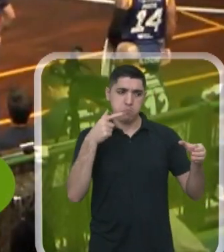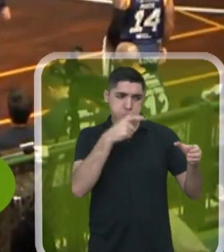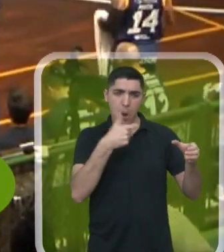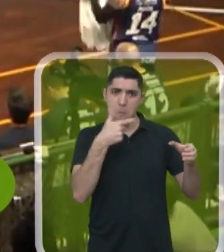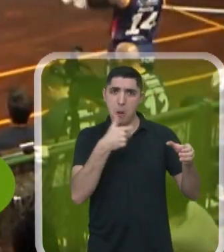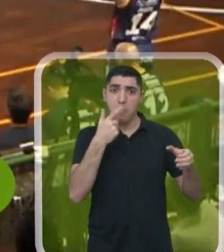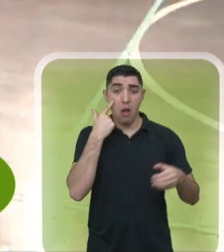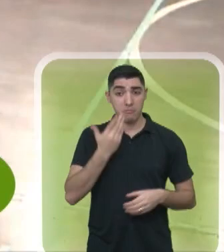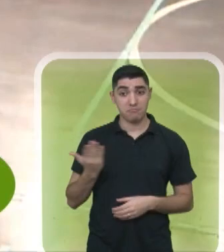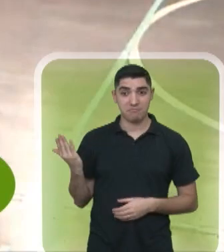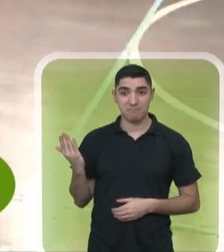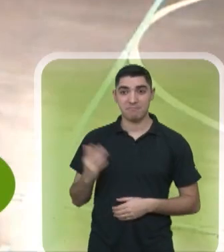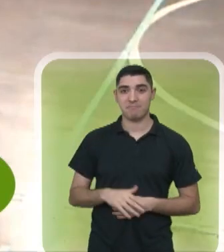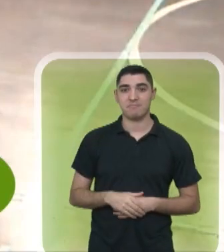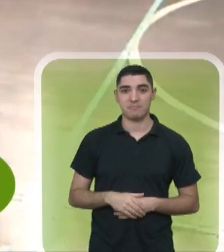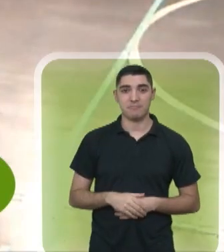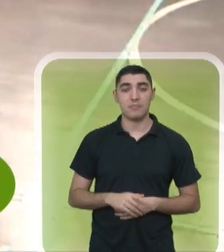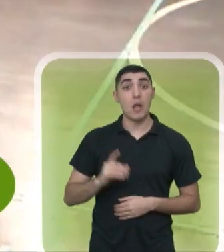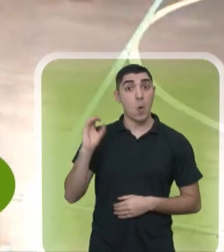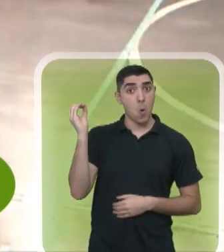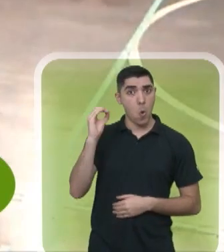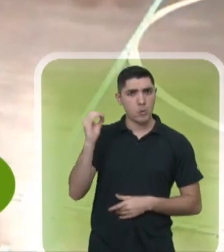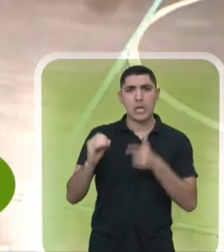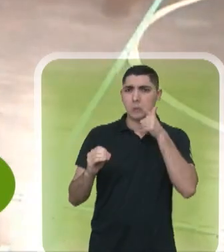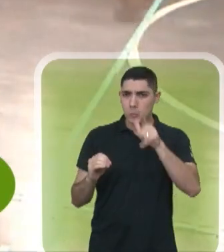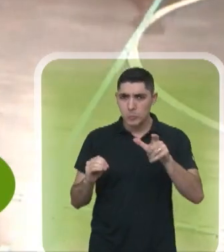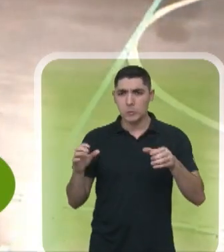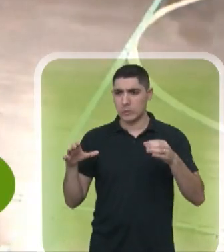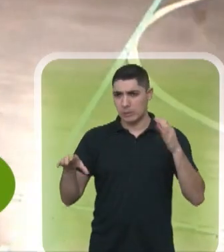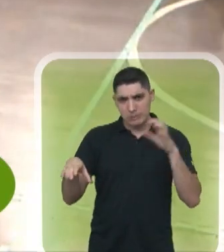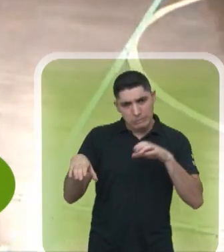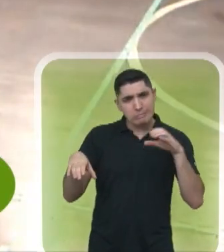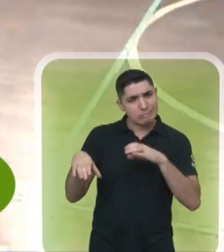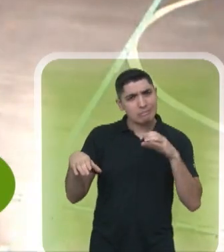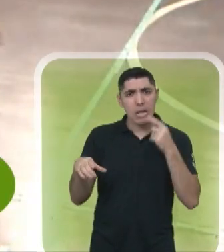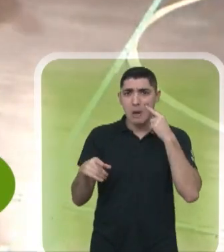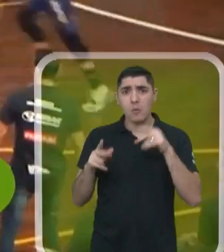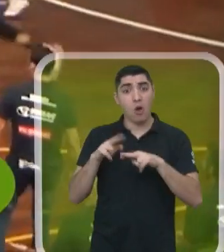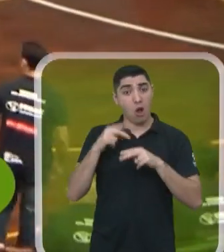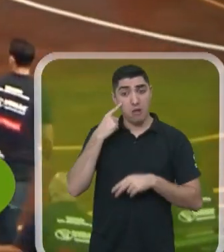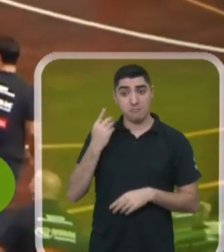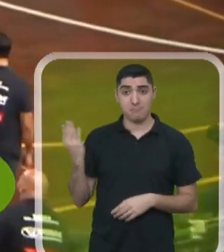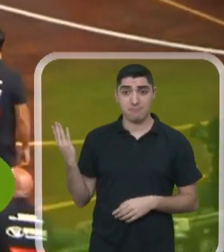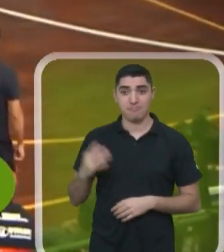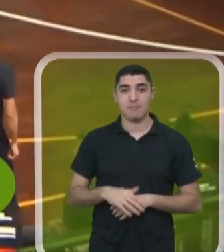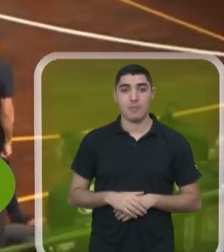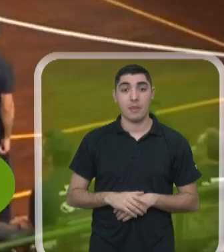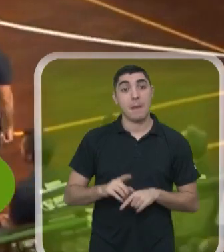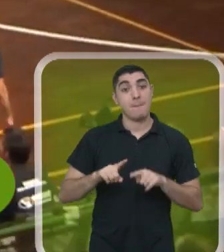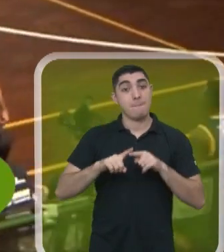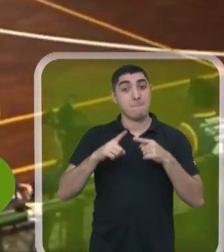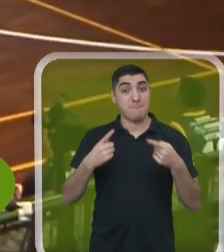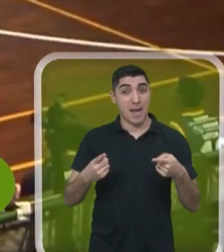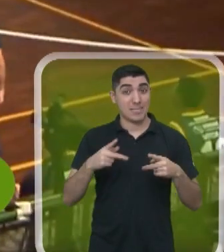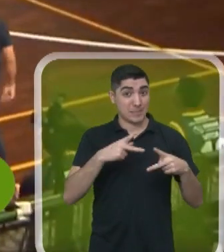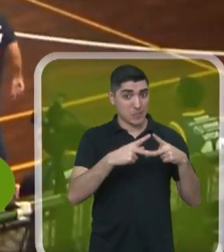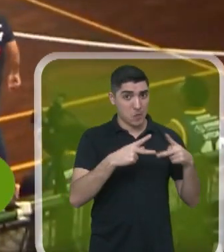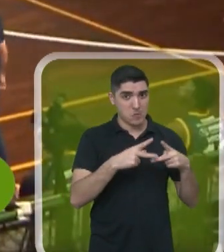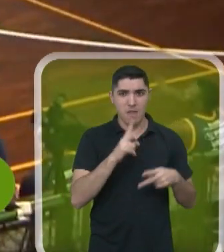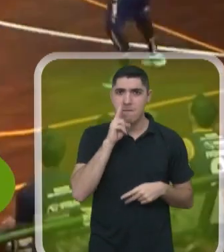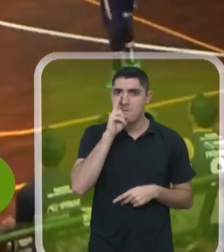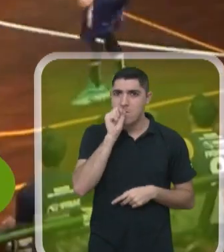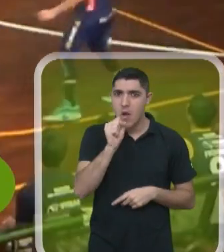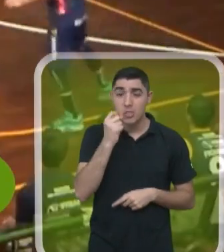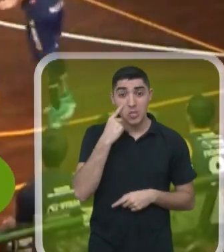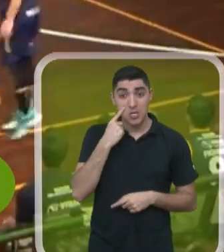de Dimitri. O Osasco foi para cima e encostou com Guilherme Magna. Porém, Figueiredo, com a mãozinha